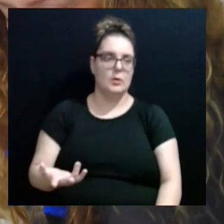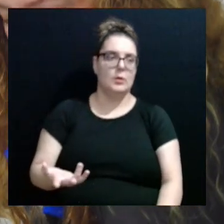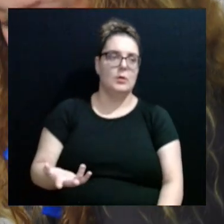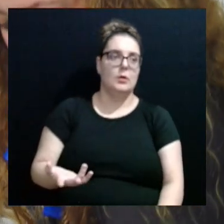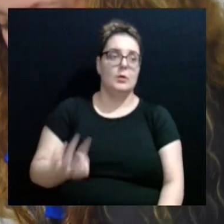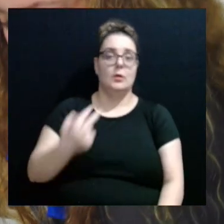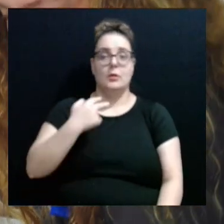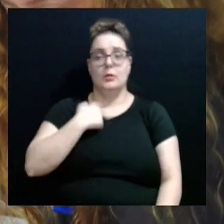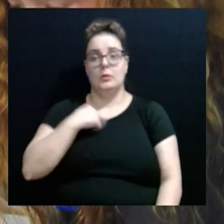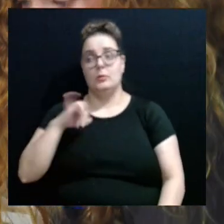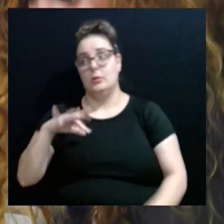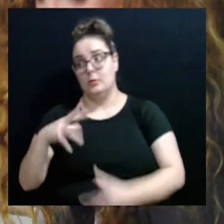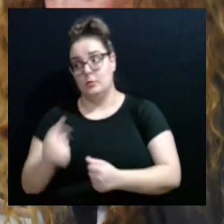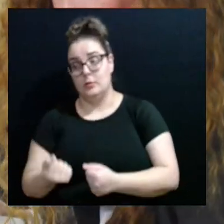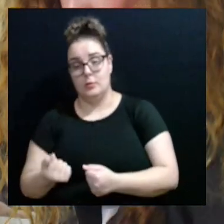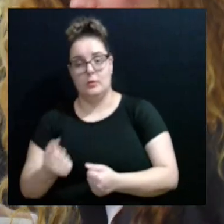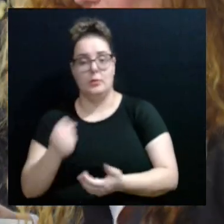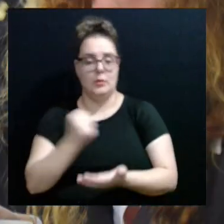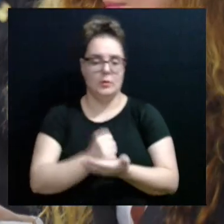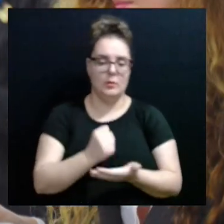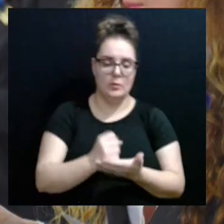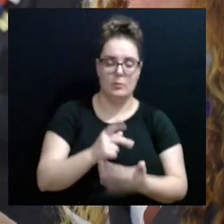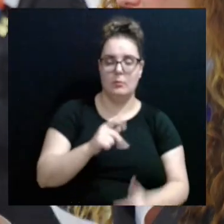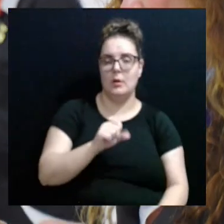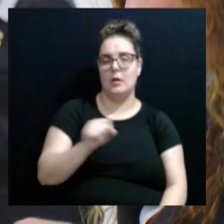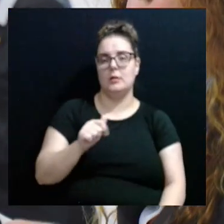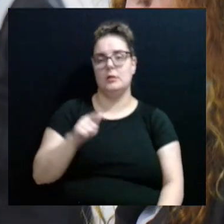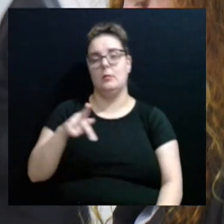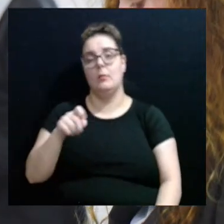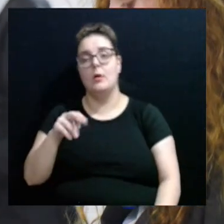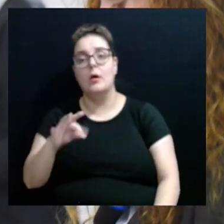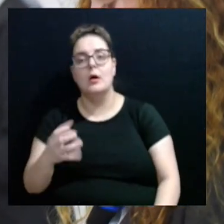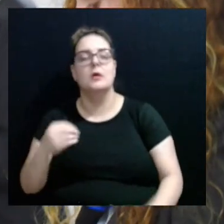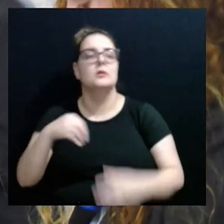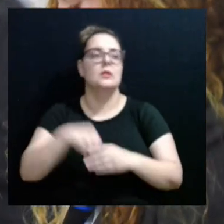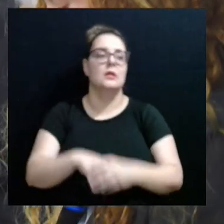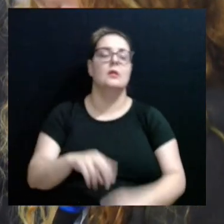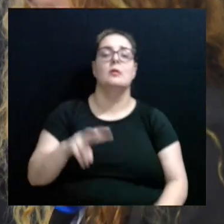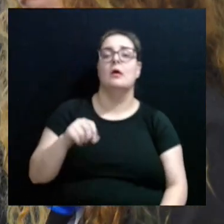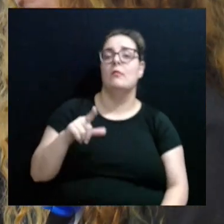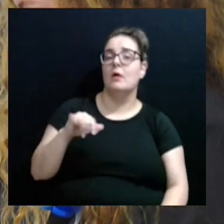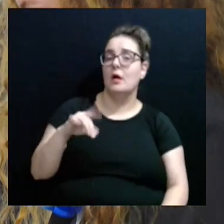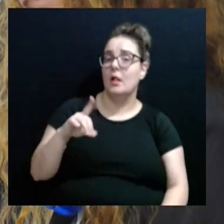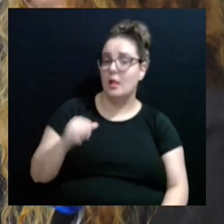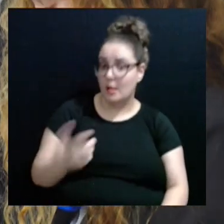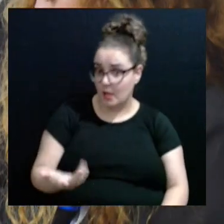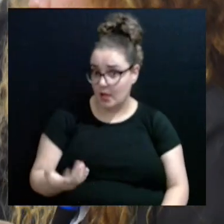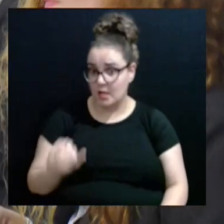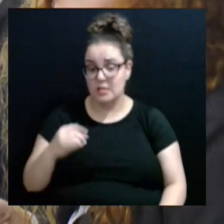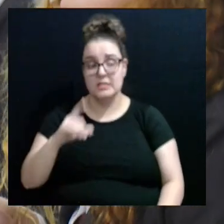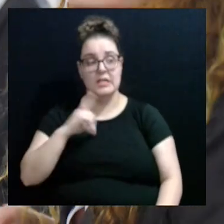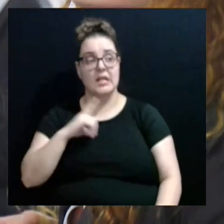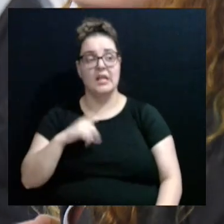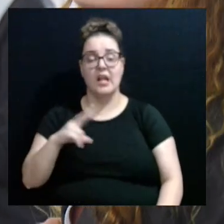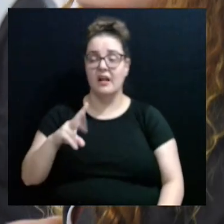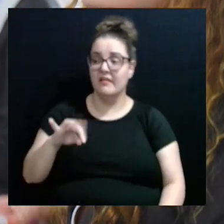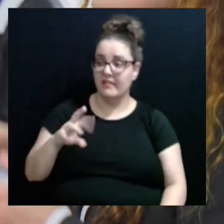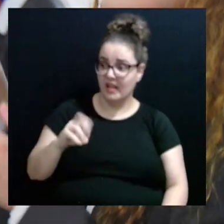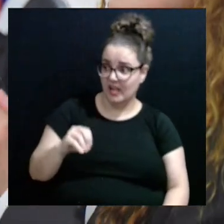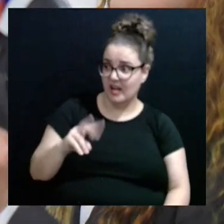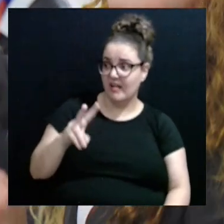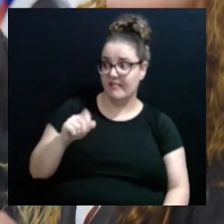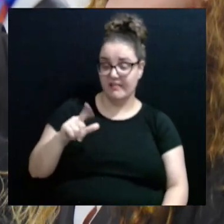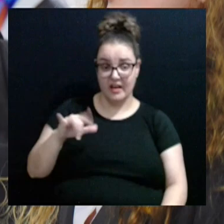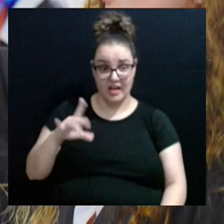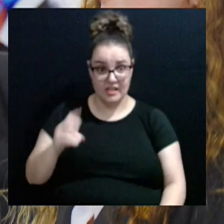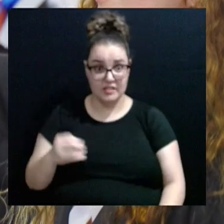seu passaporte, se ele está dentro da validade, se você tem um visto válido, né? Como vai estar